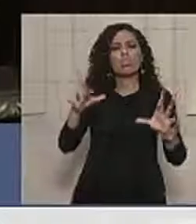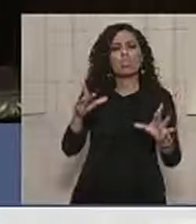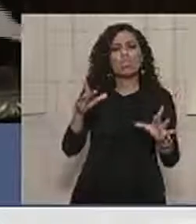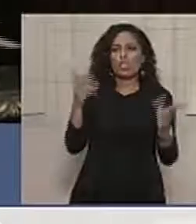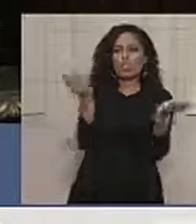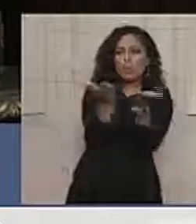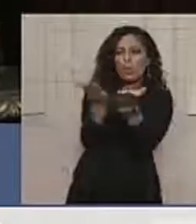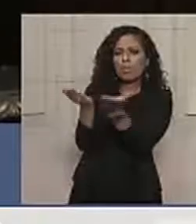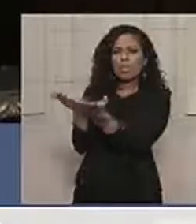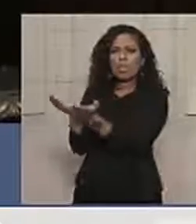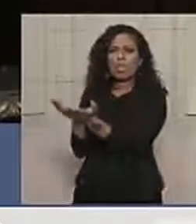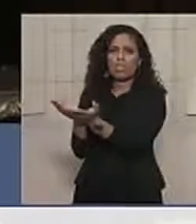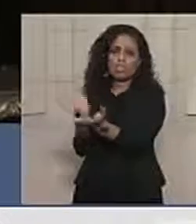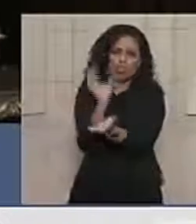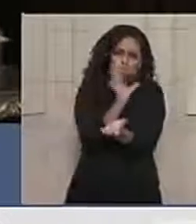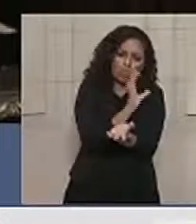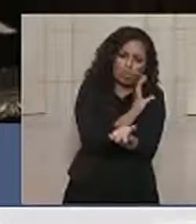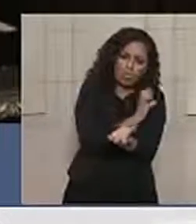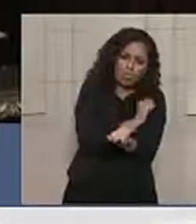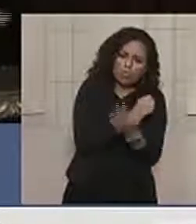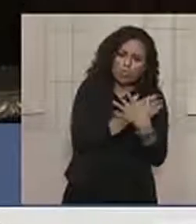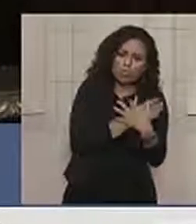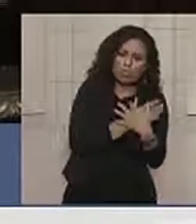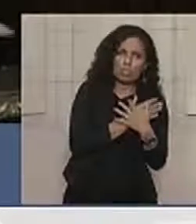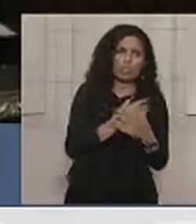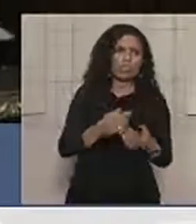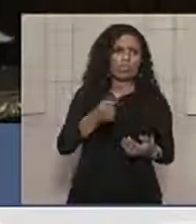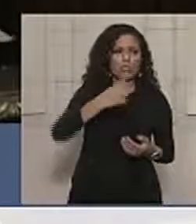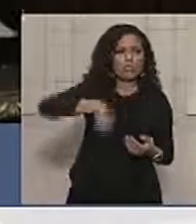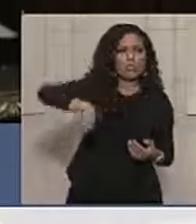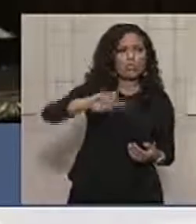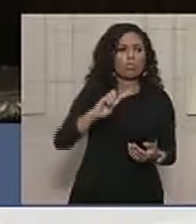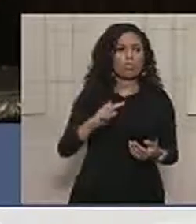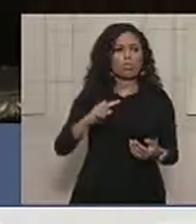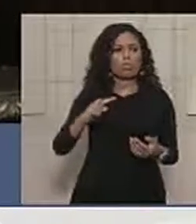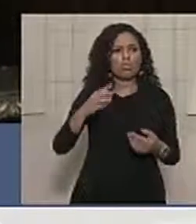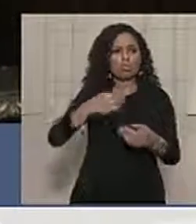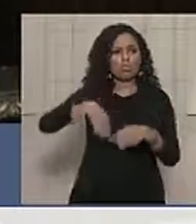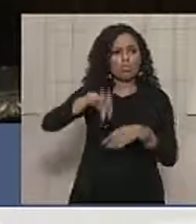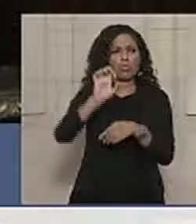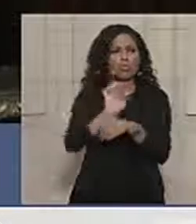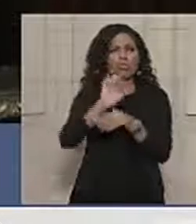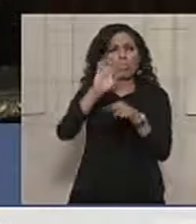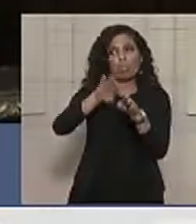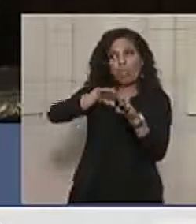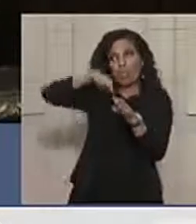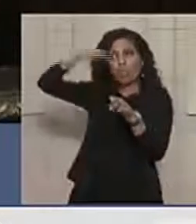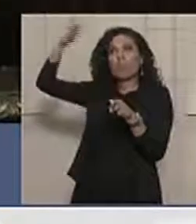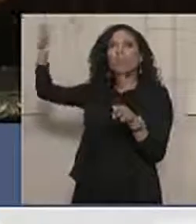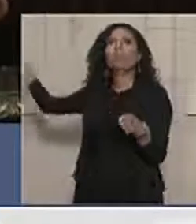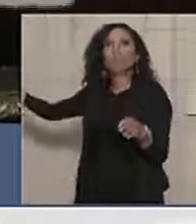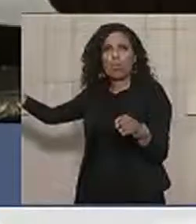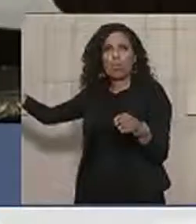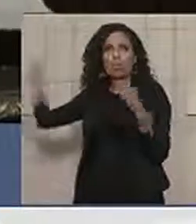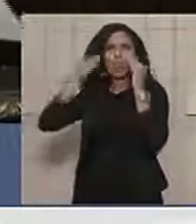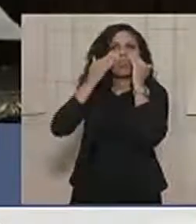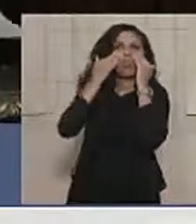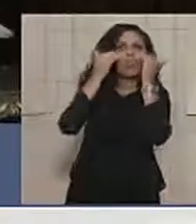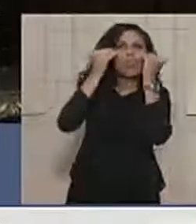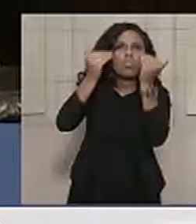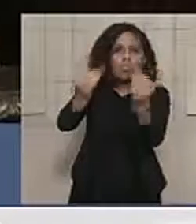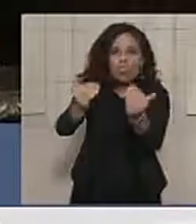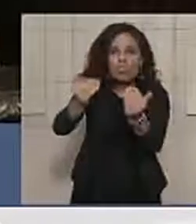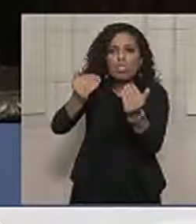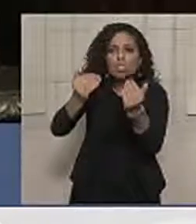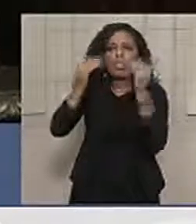liberdade, igualdade, fraternidade, precisa um Estado externo fazer o reconhecimento desse